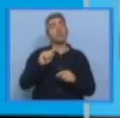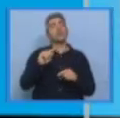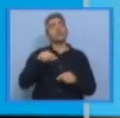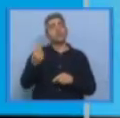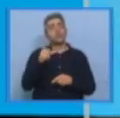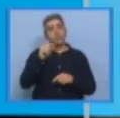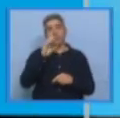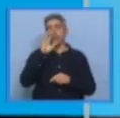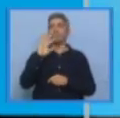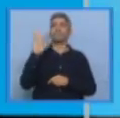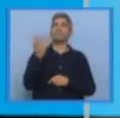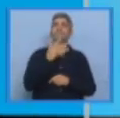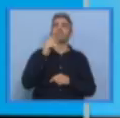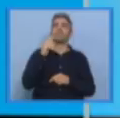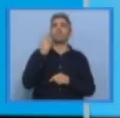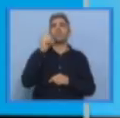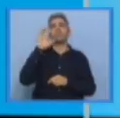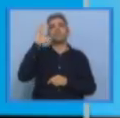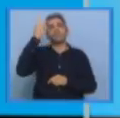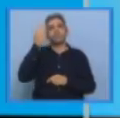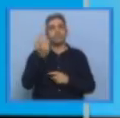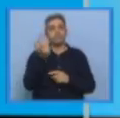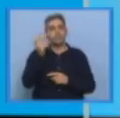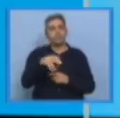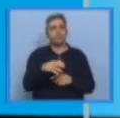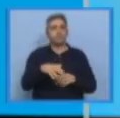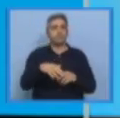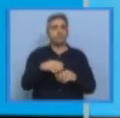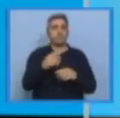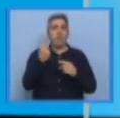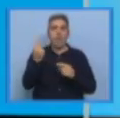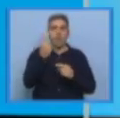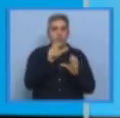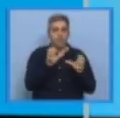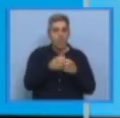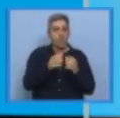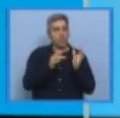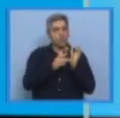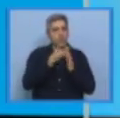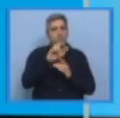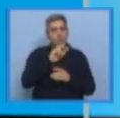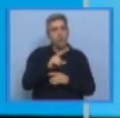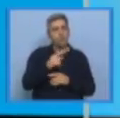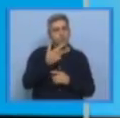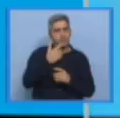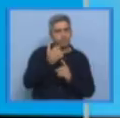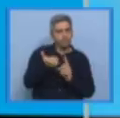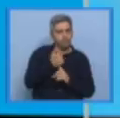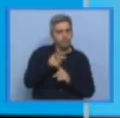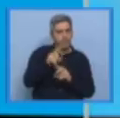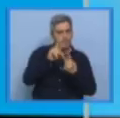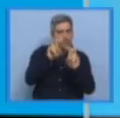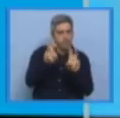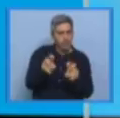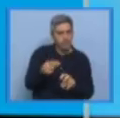um ambiente, uma ocasião em que cada comunidade cristã pode aperceber-se destes temas